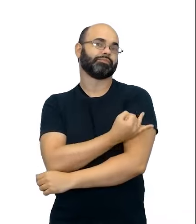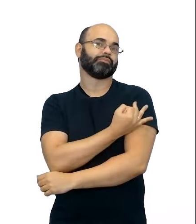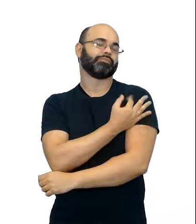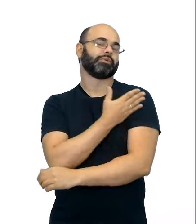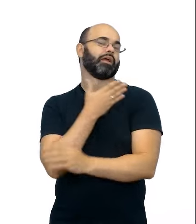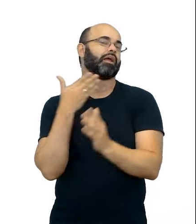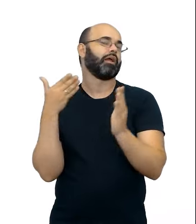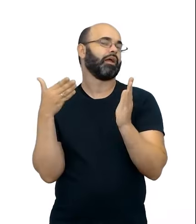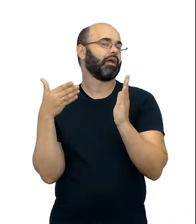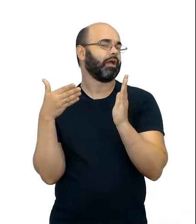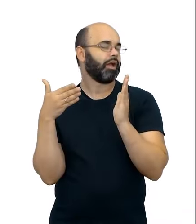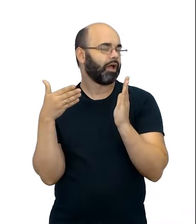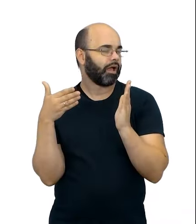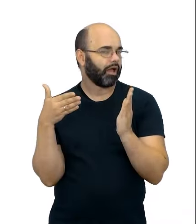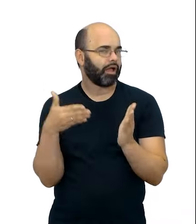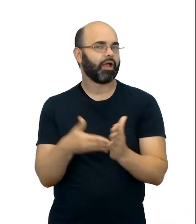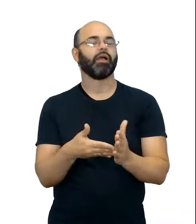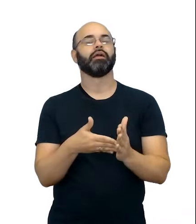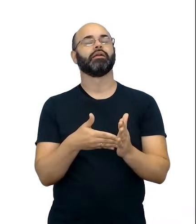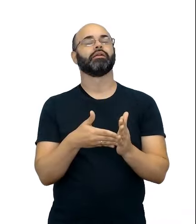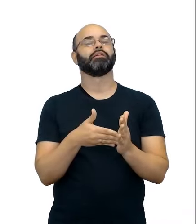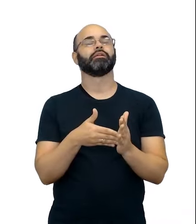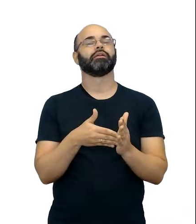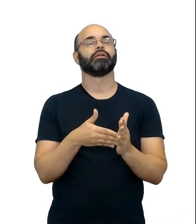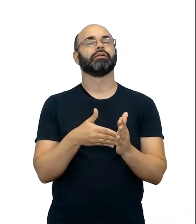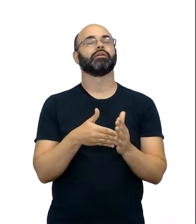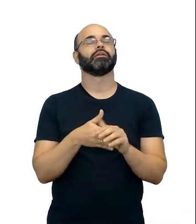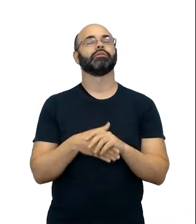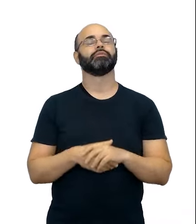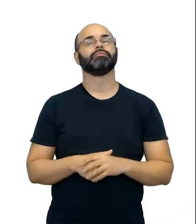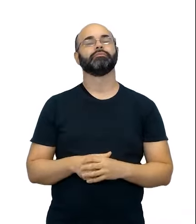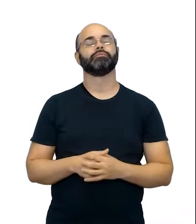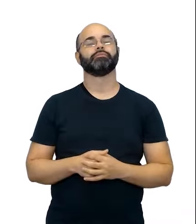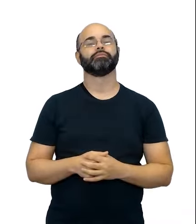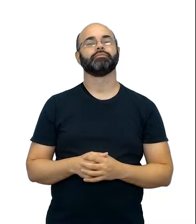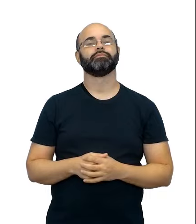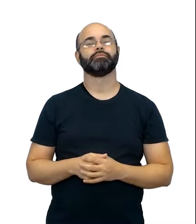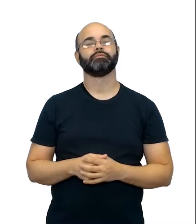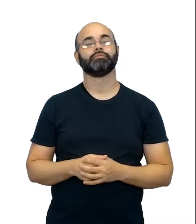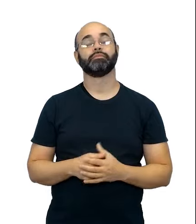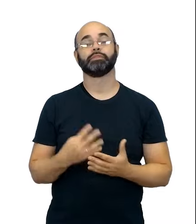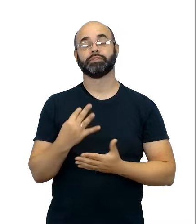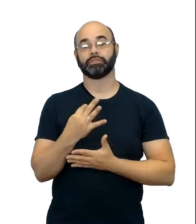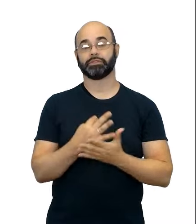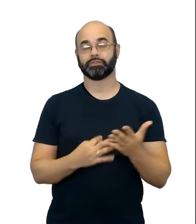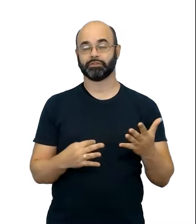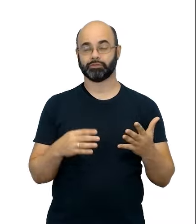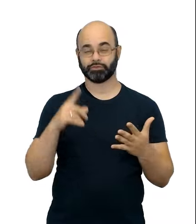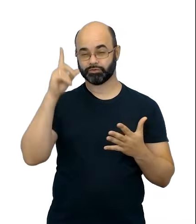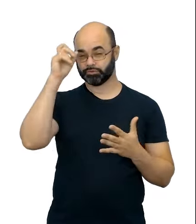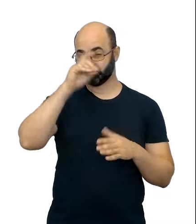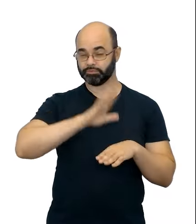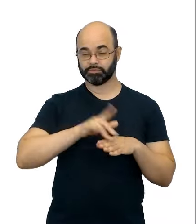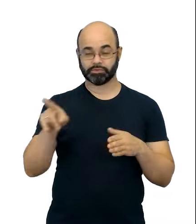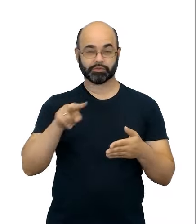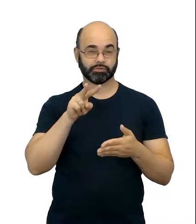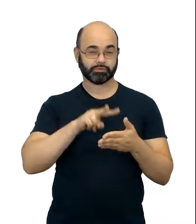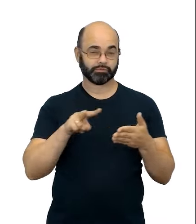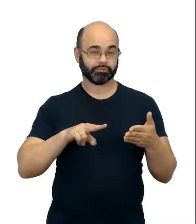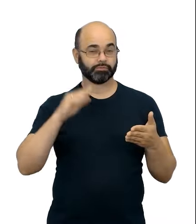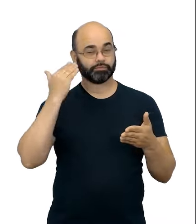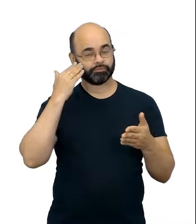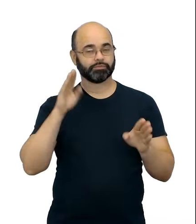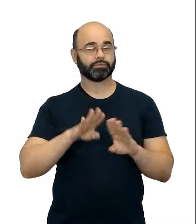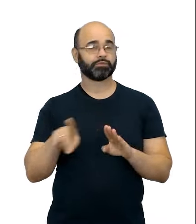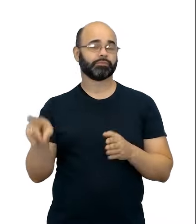deixá-lo apto a fazer interpretações de textos mais rebuscados e também de